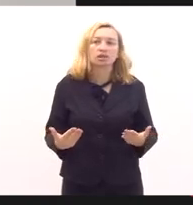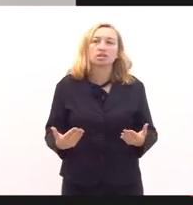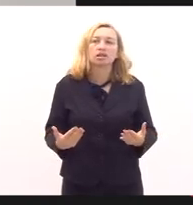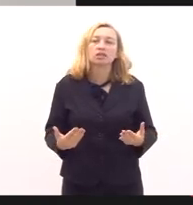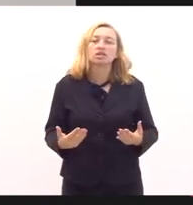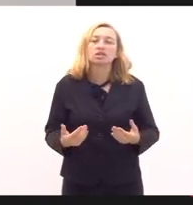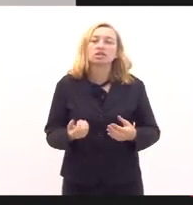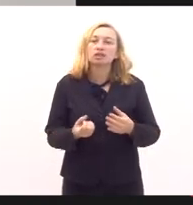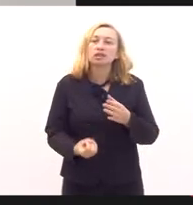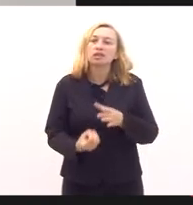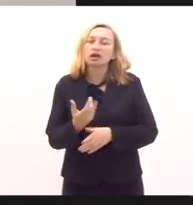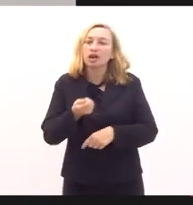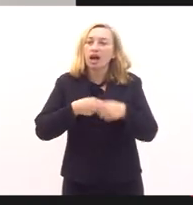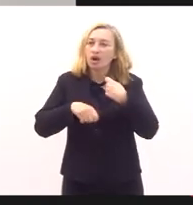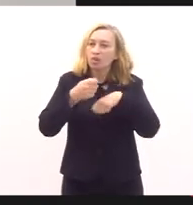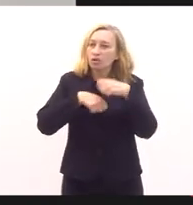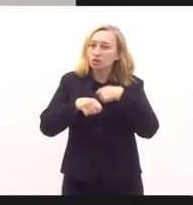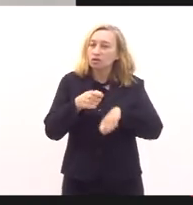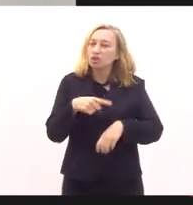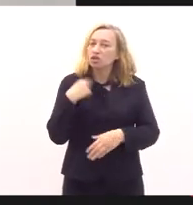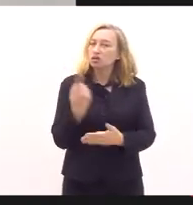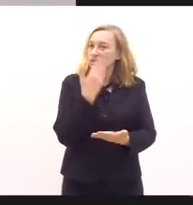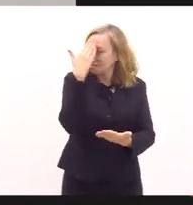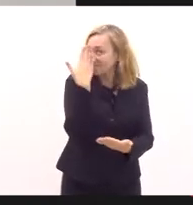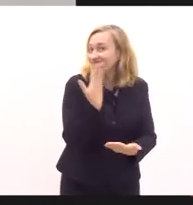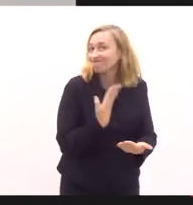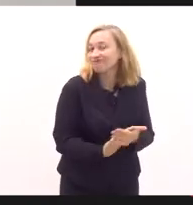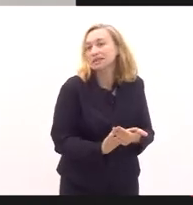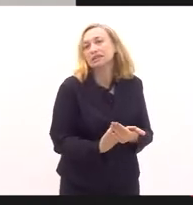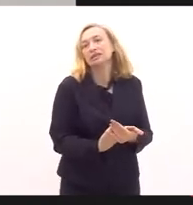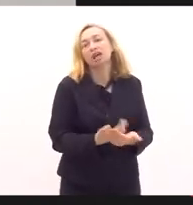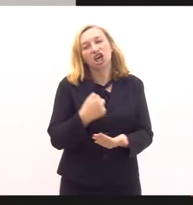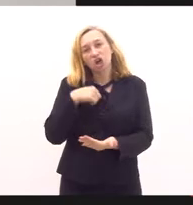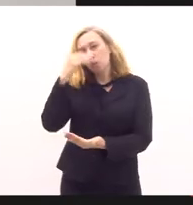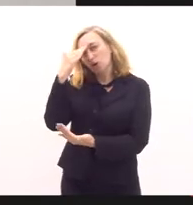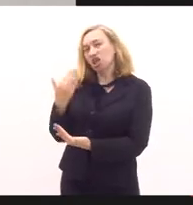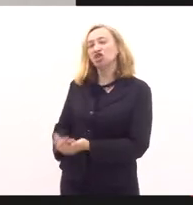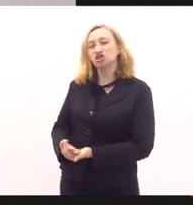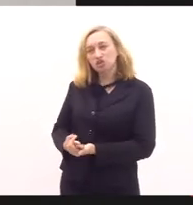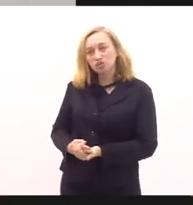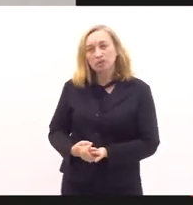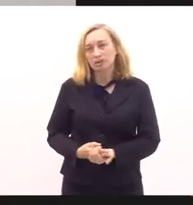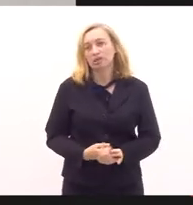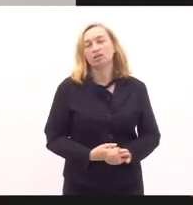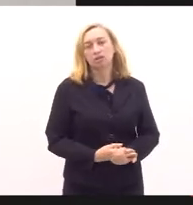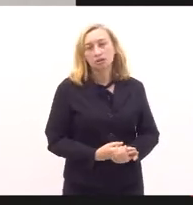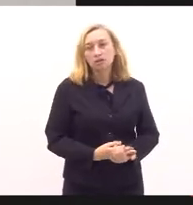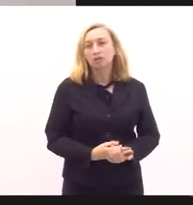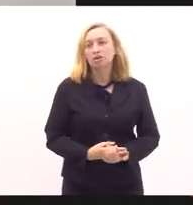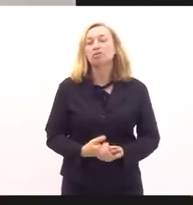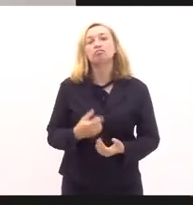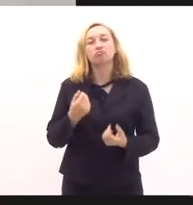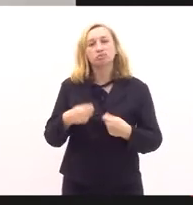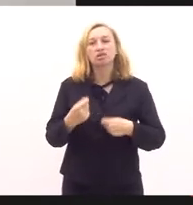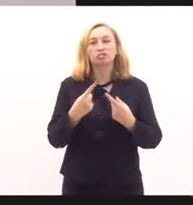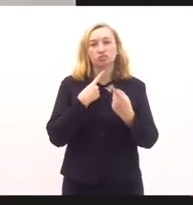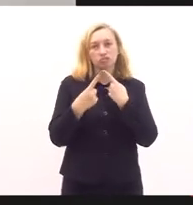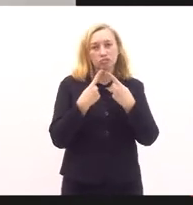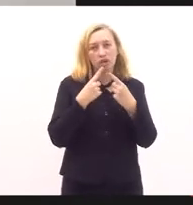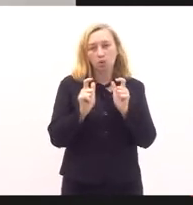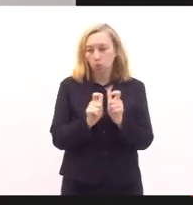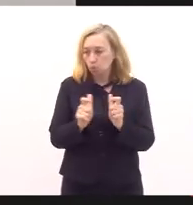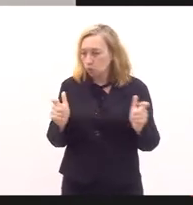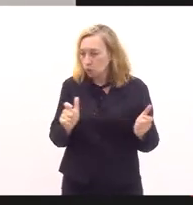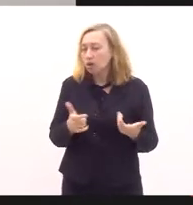a economia é a forma que a gente acredita, é a forma que eu acredito. Então, nós temos que abrir o diálogo. A